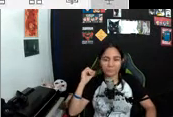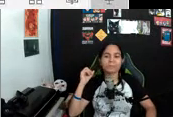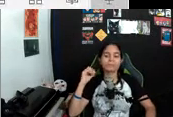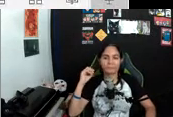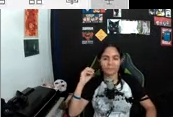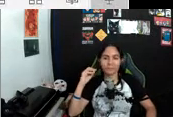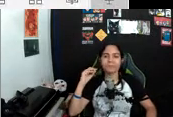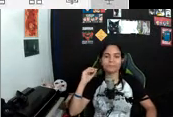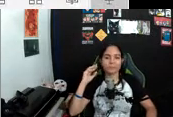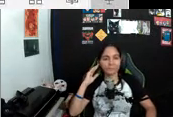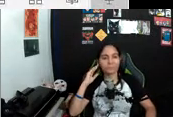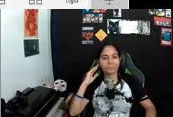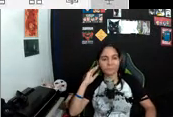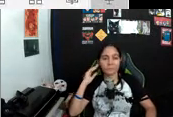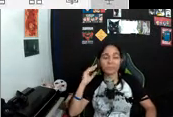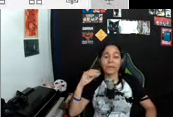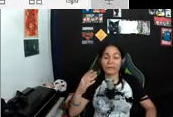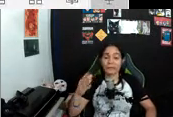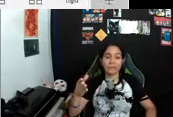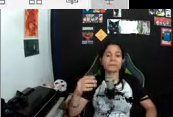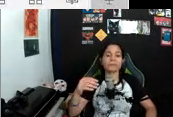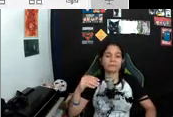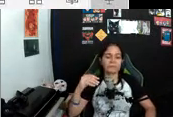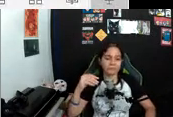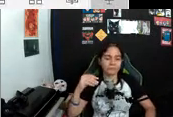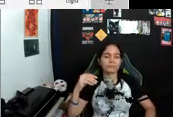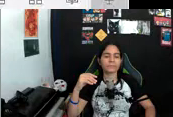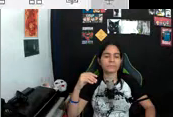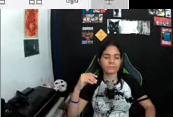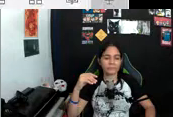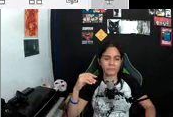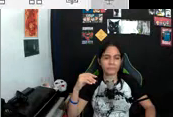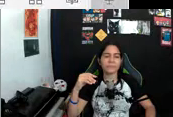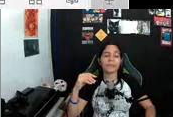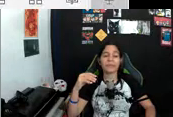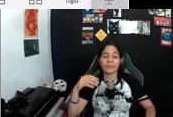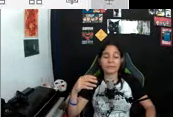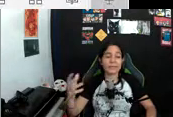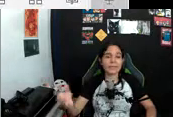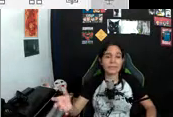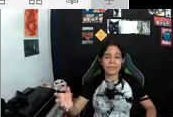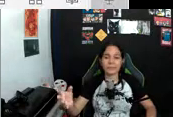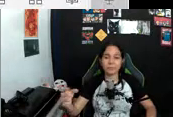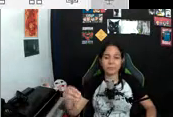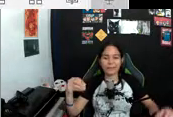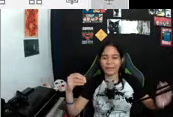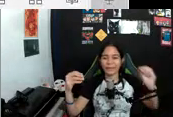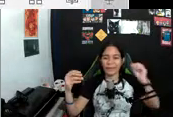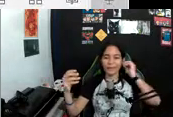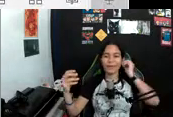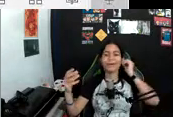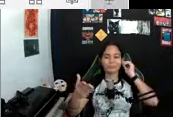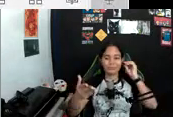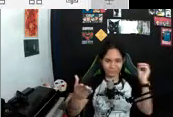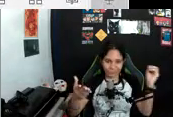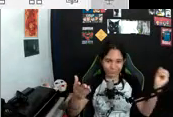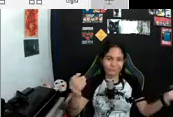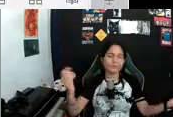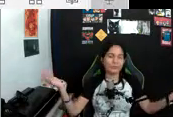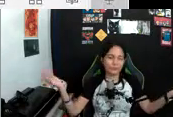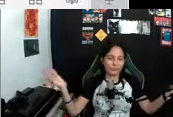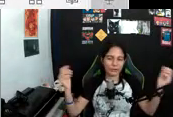toma... Isso, toma essa medicação amarela. Isso Porque o é paciente excelente. era analfabeto, então ele não